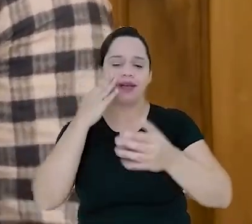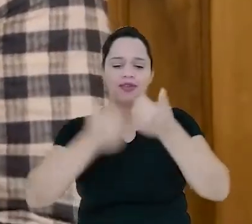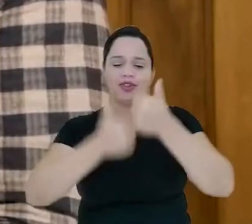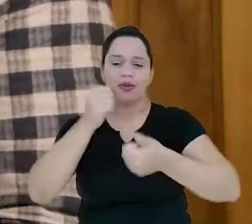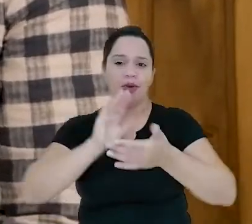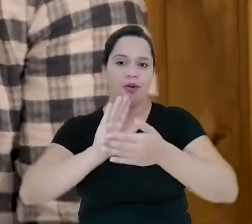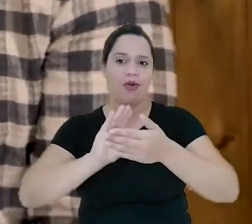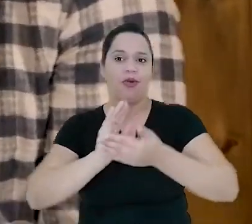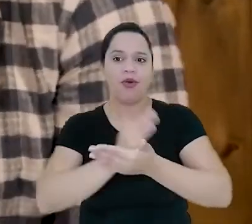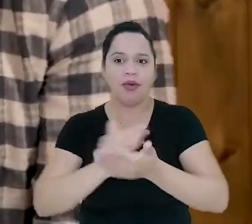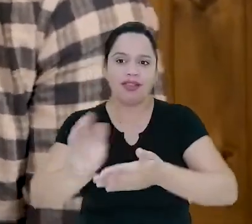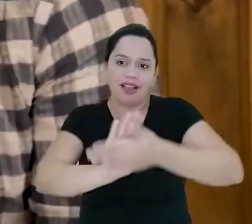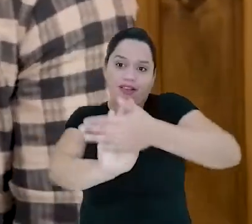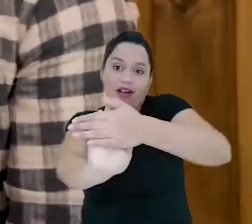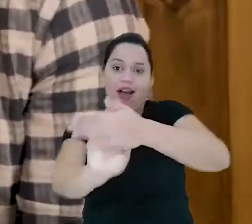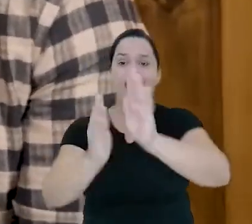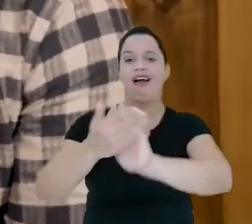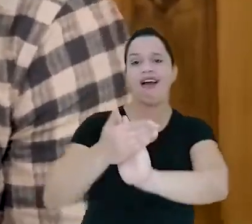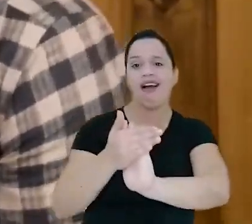futebol, aquecimento,